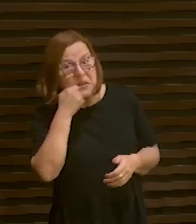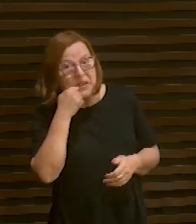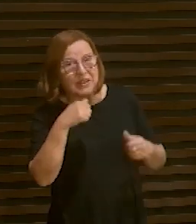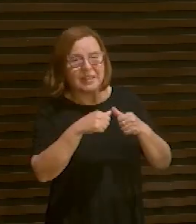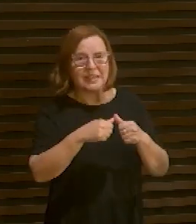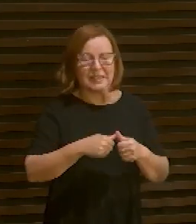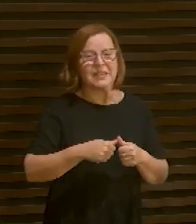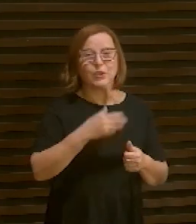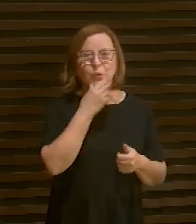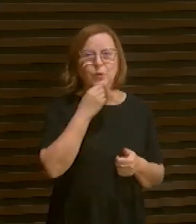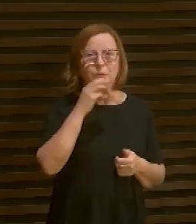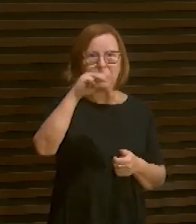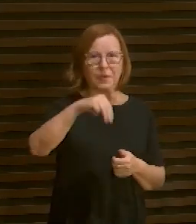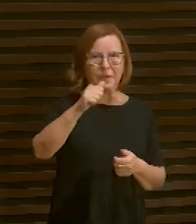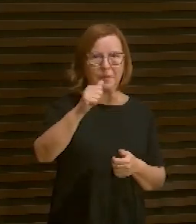Naismith?